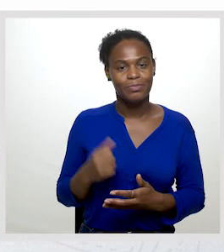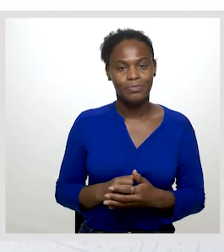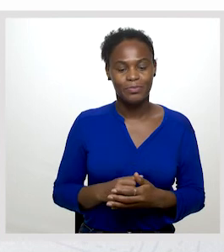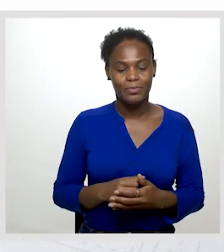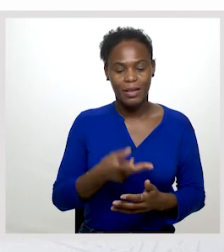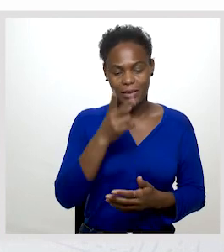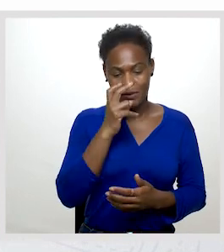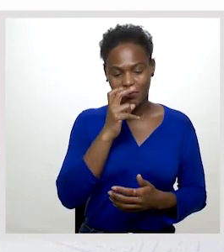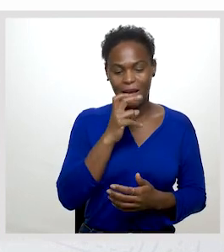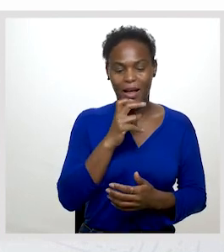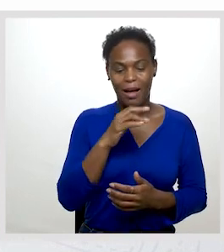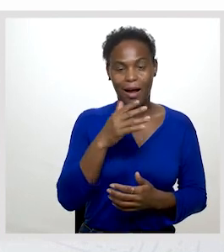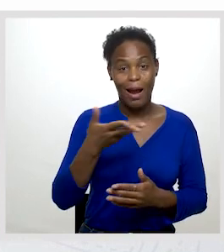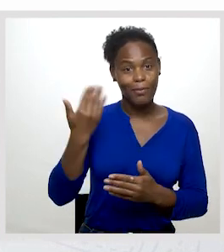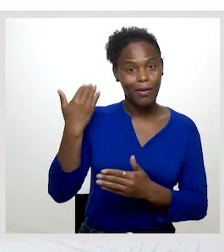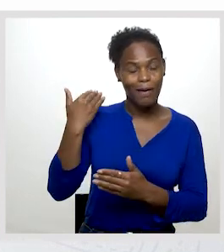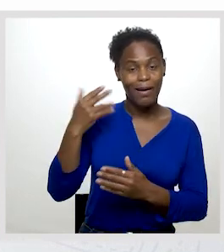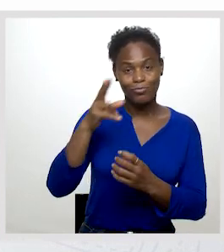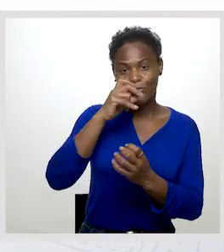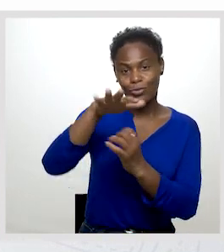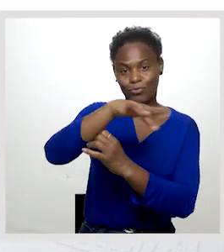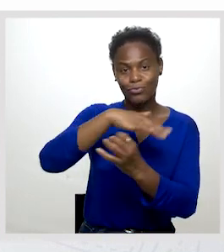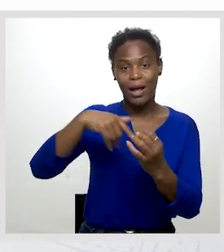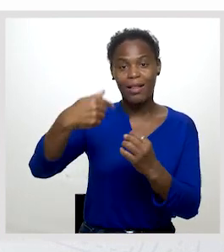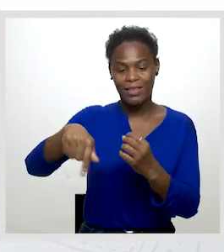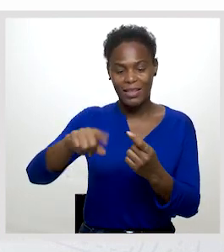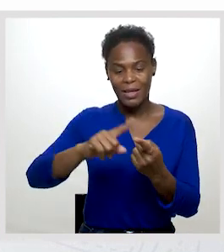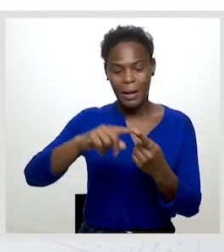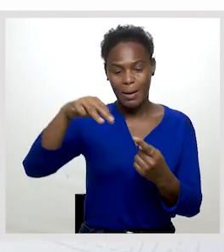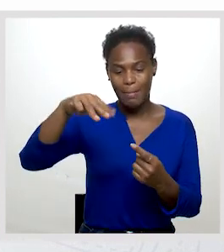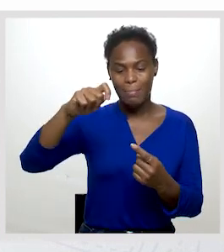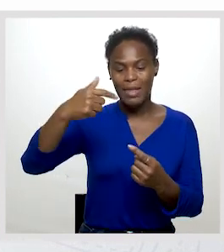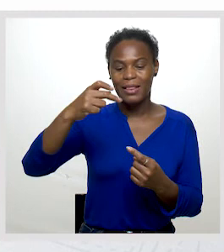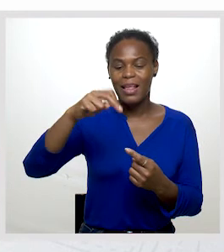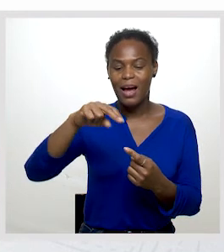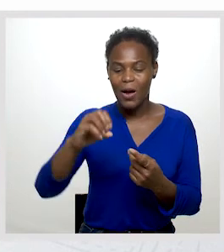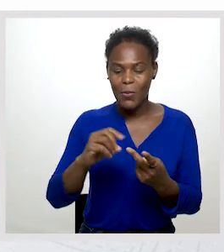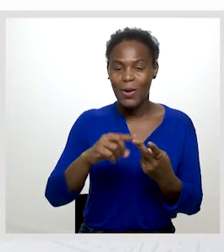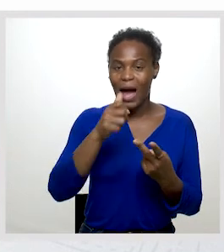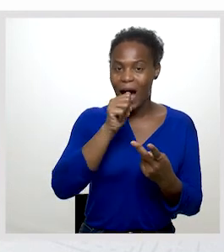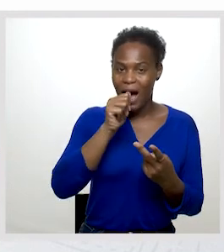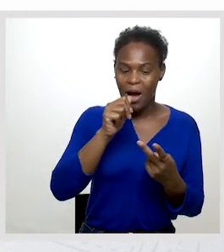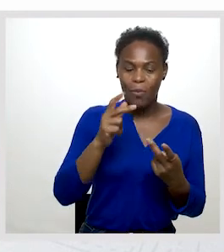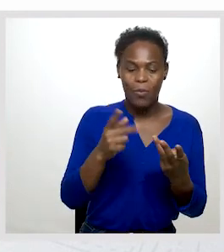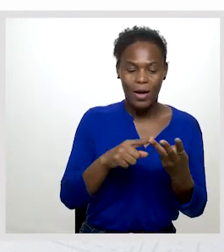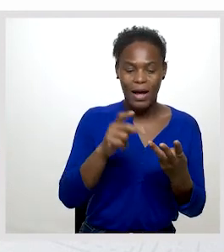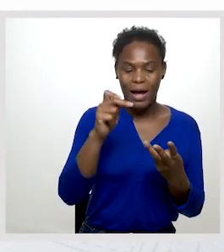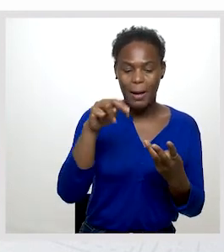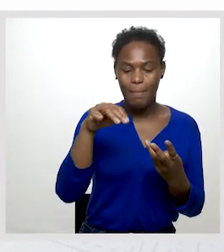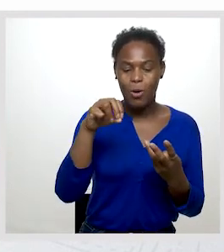A atmosfera primitiva e redutora era constituída por quê? Por metano, vapor de